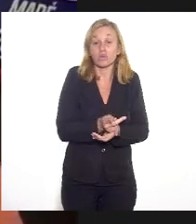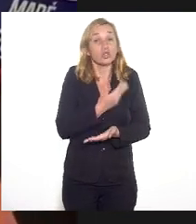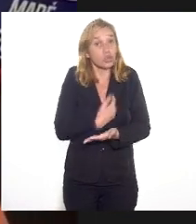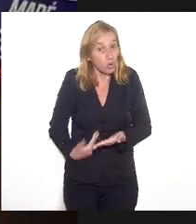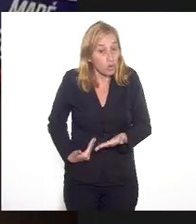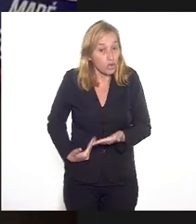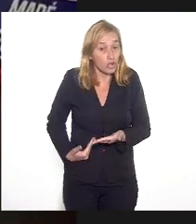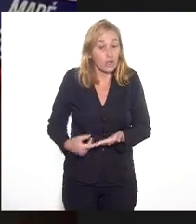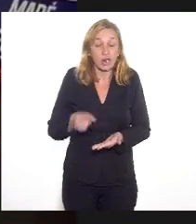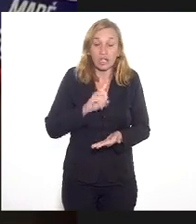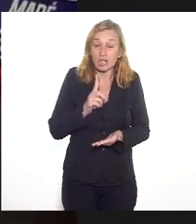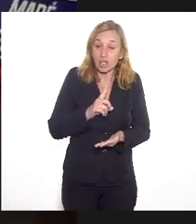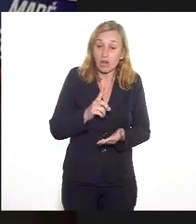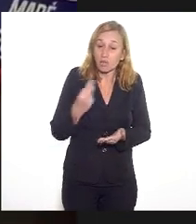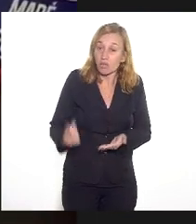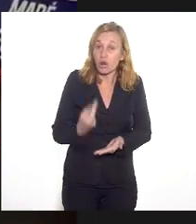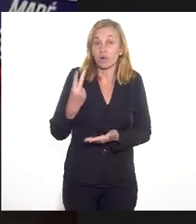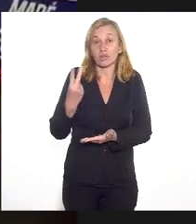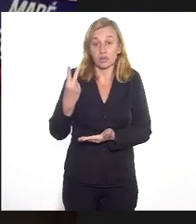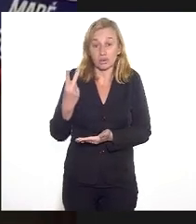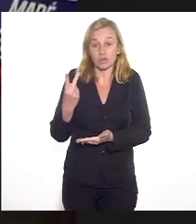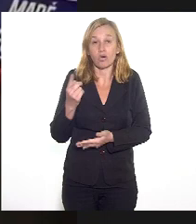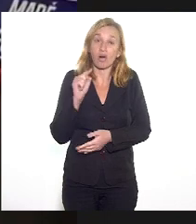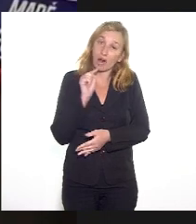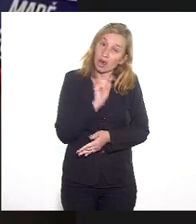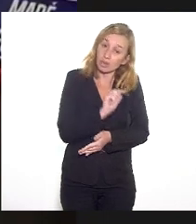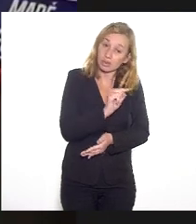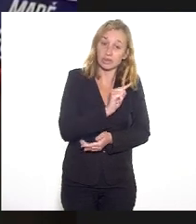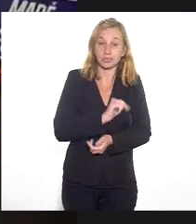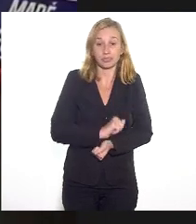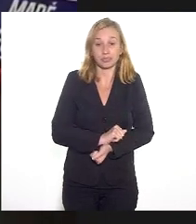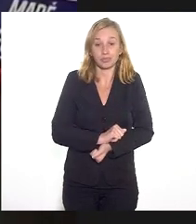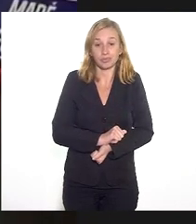governos que não priorizou aí a